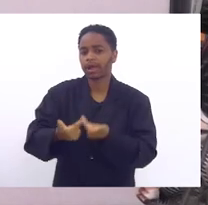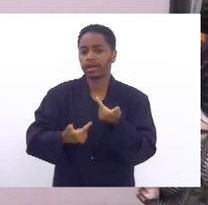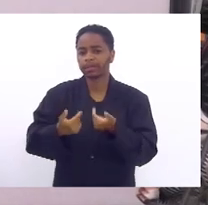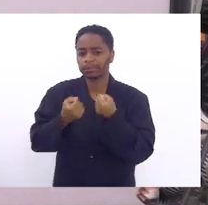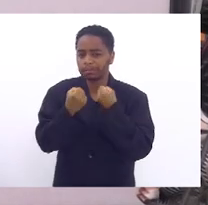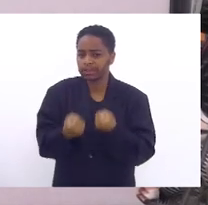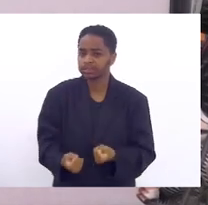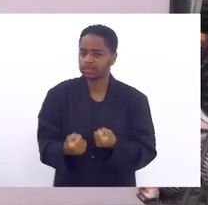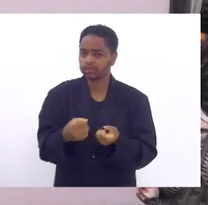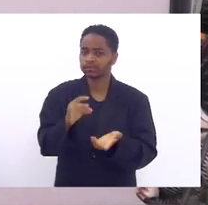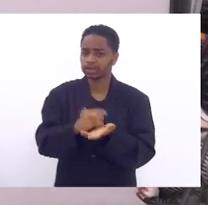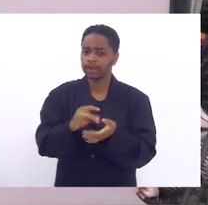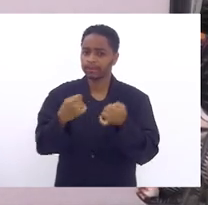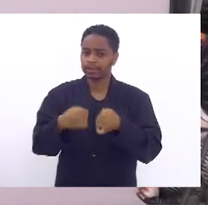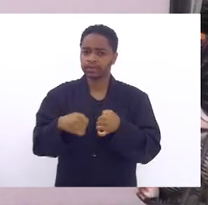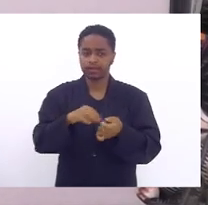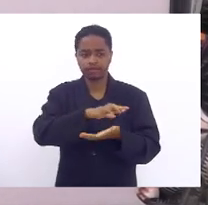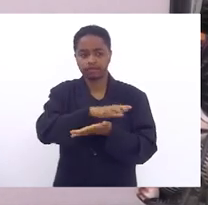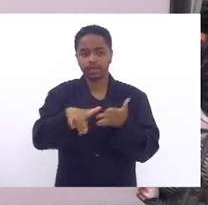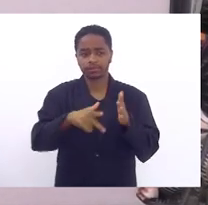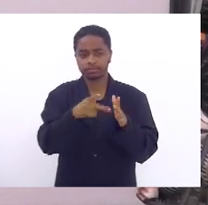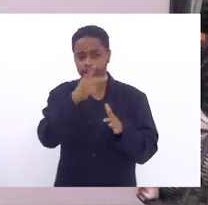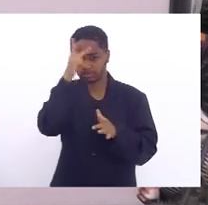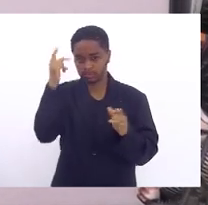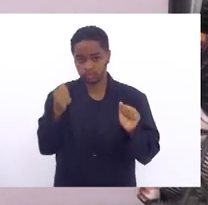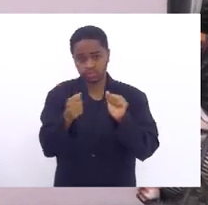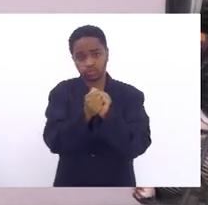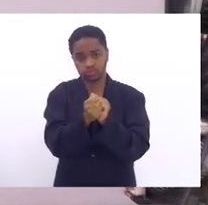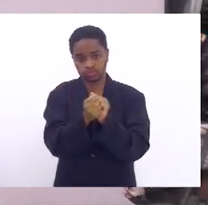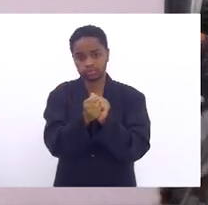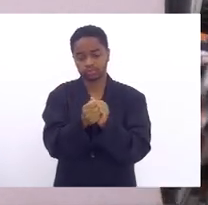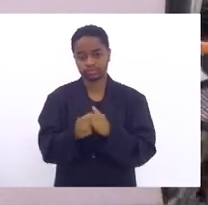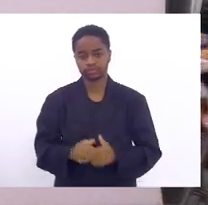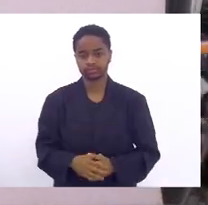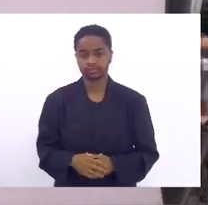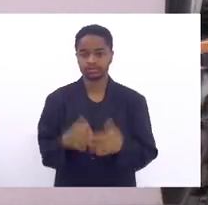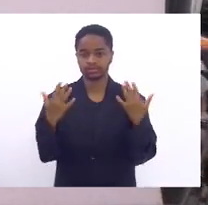muitos e precisamos nos dar as mãos é isso